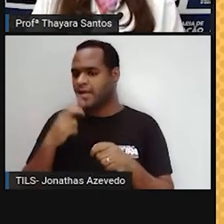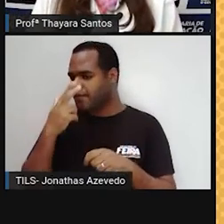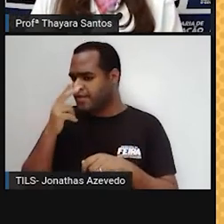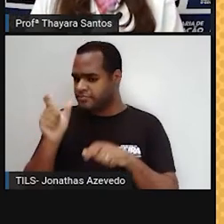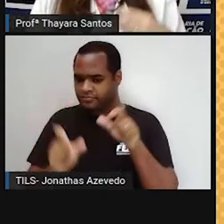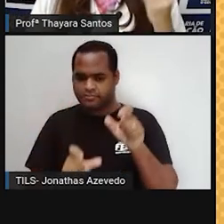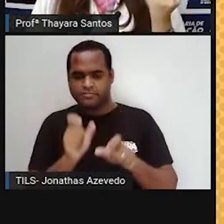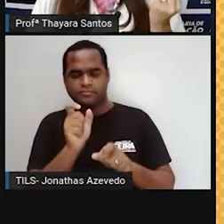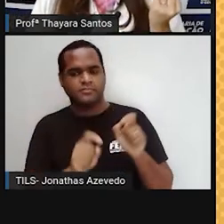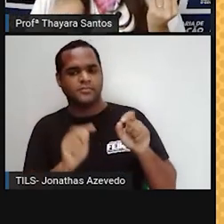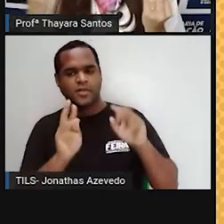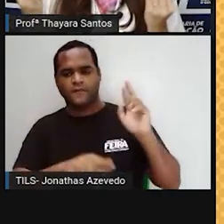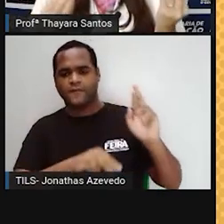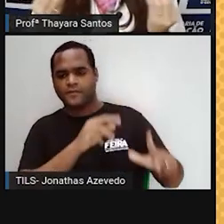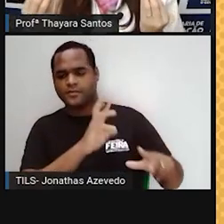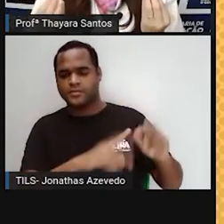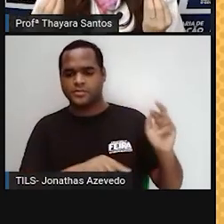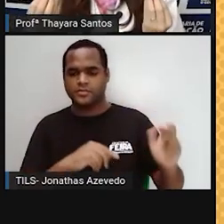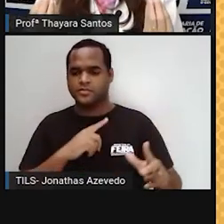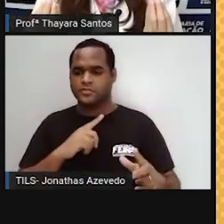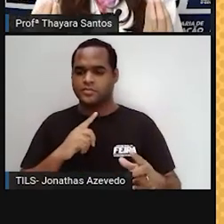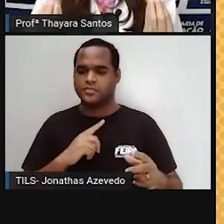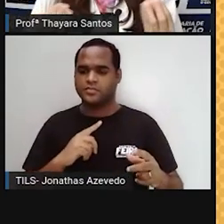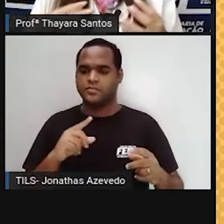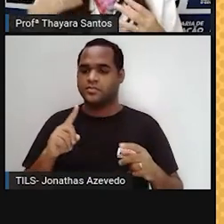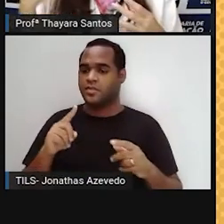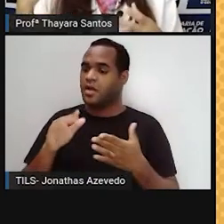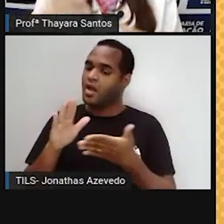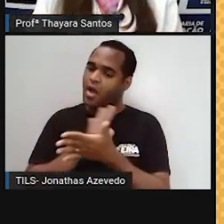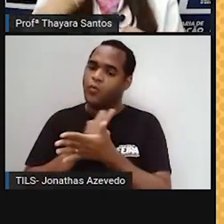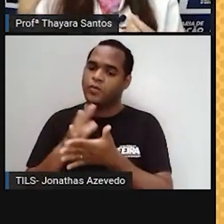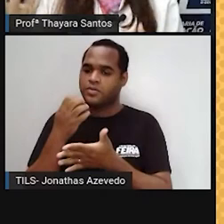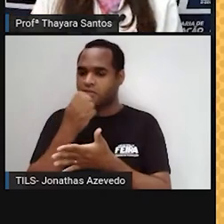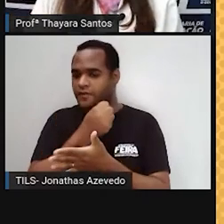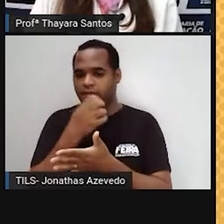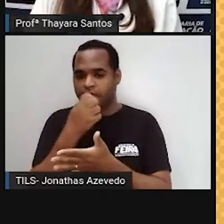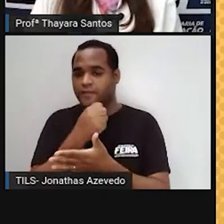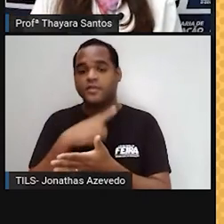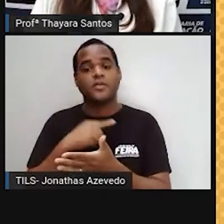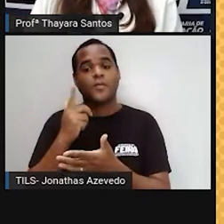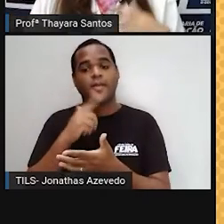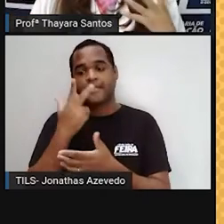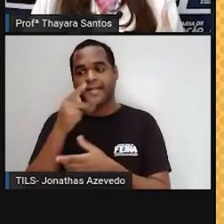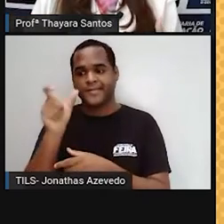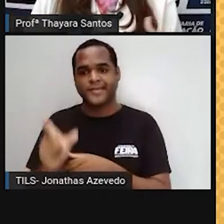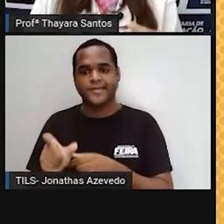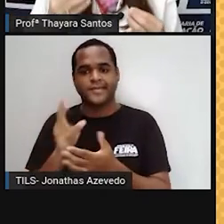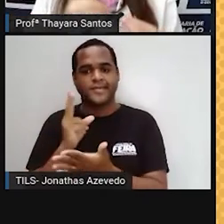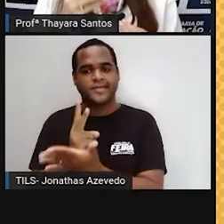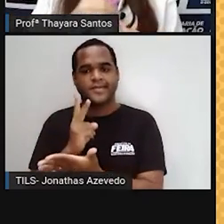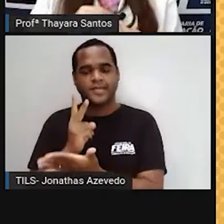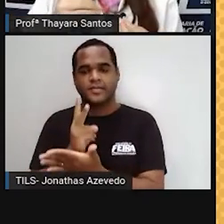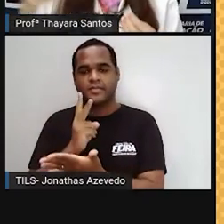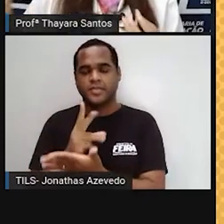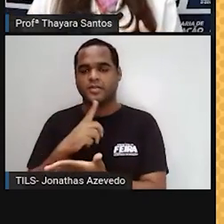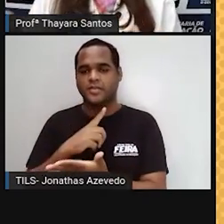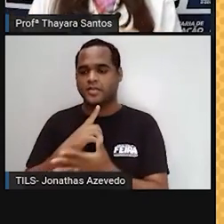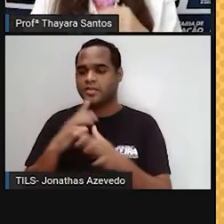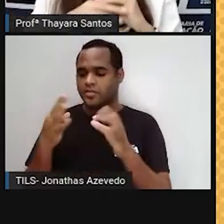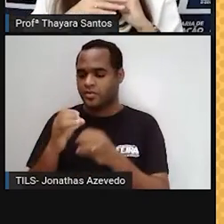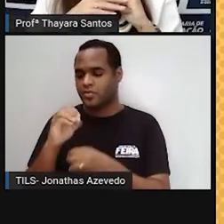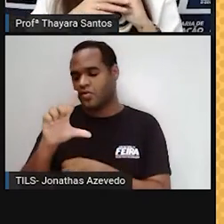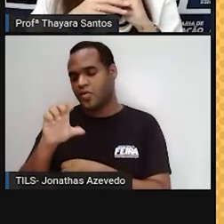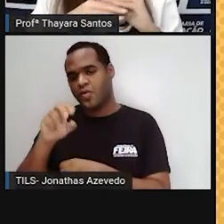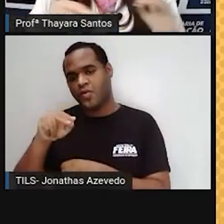genéticas diferentes, poderia ser que algumas conseguissem se salvar e a gente continuasse a ter aquela espécie. Mas, como todas são